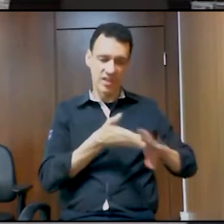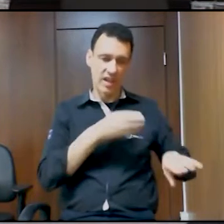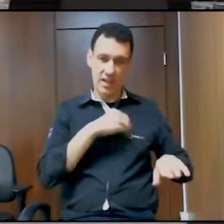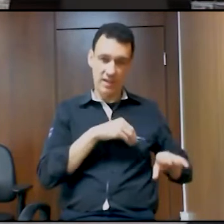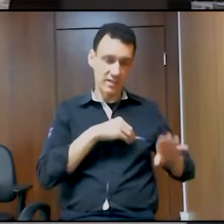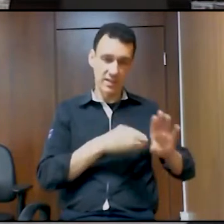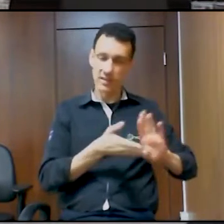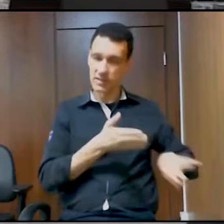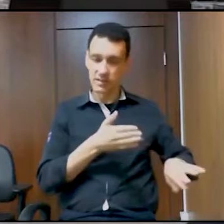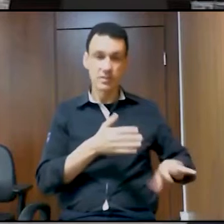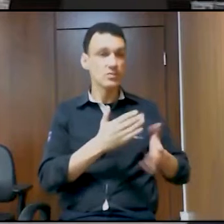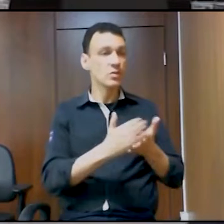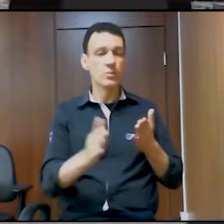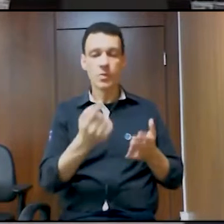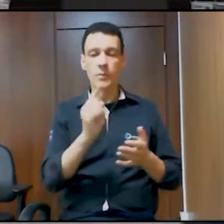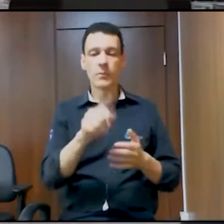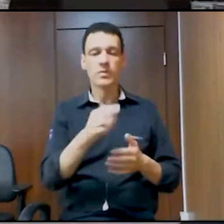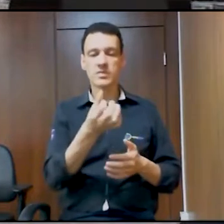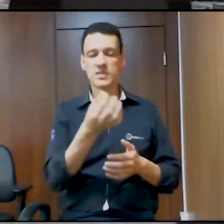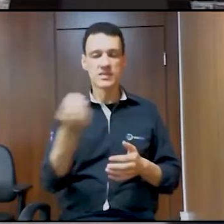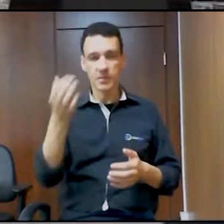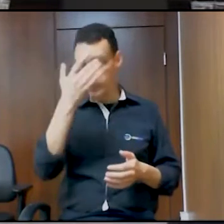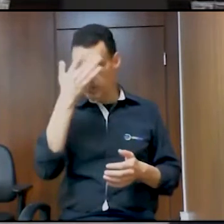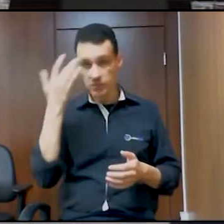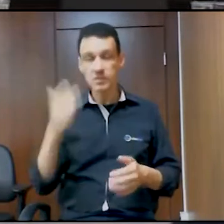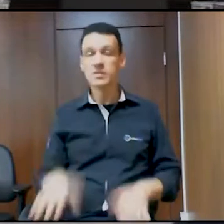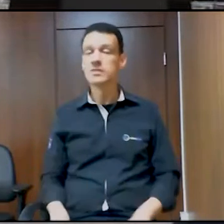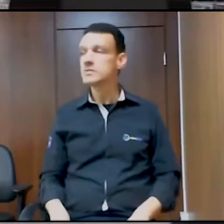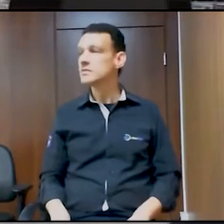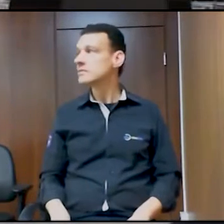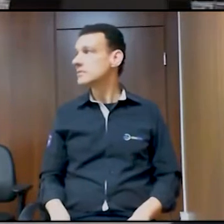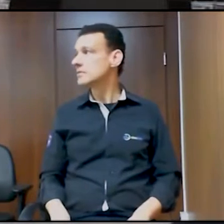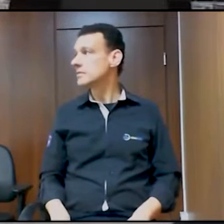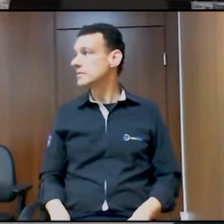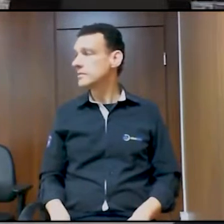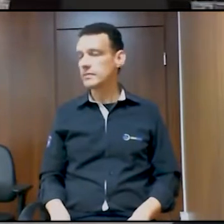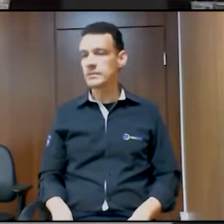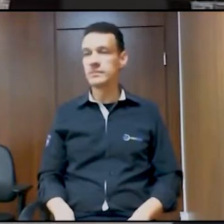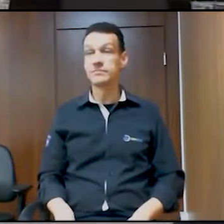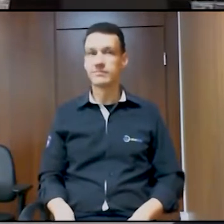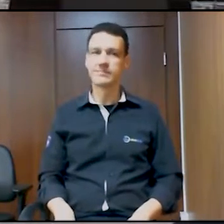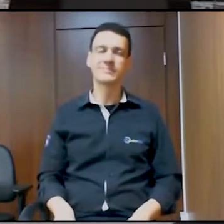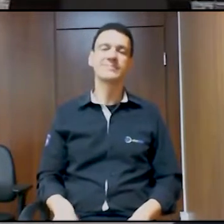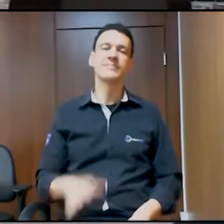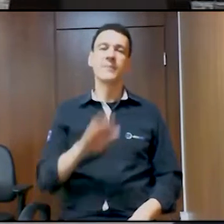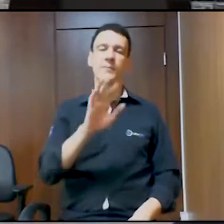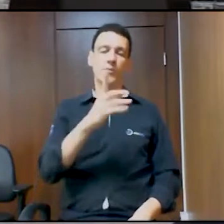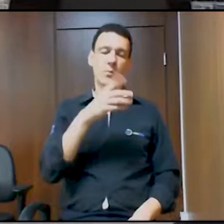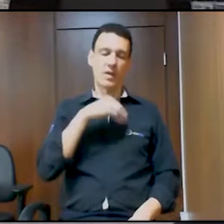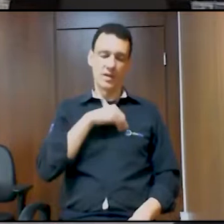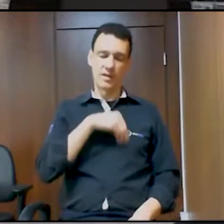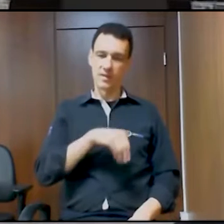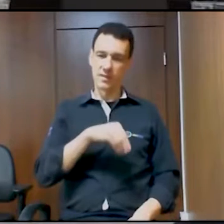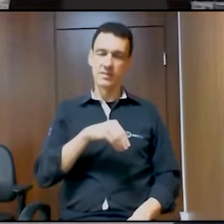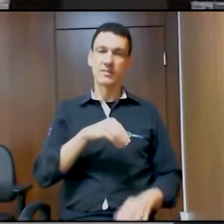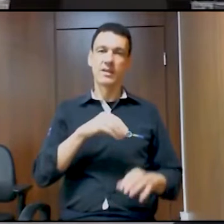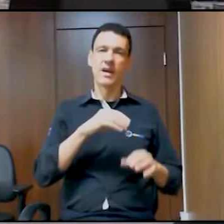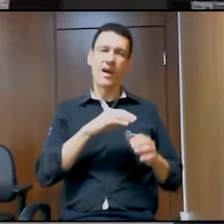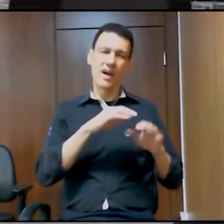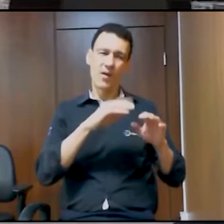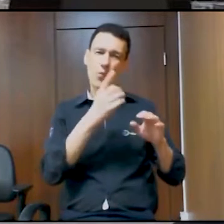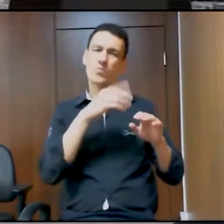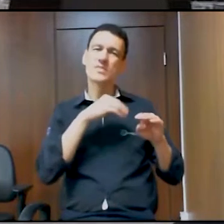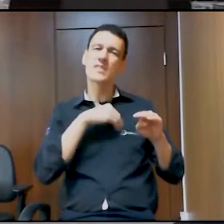inicialmente... Já foi? Tudo isso que eu falei? Tá bom. Uma renda que inicialmente era um pouco maior que o salário